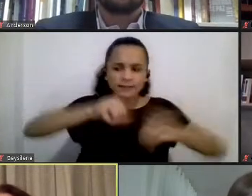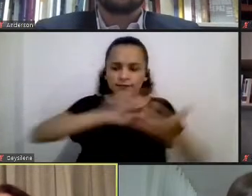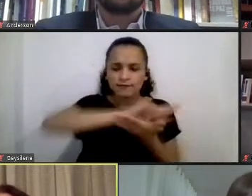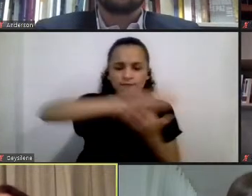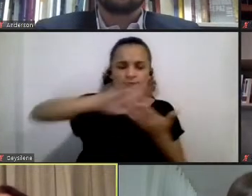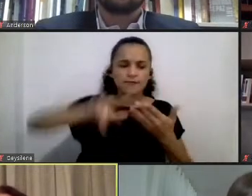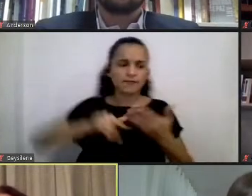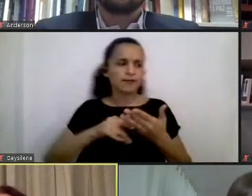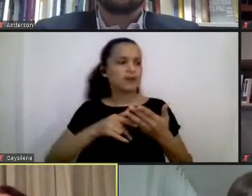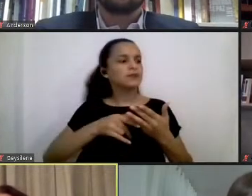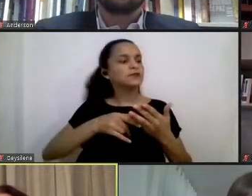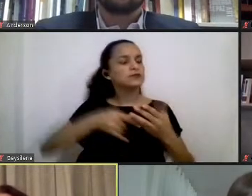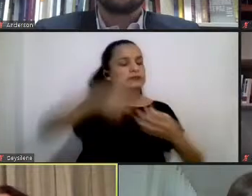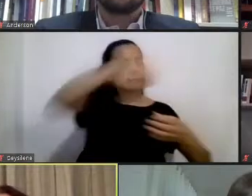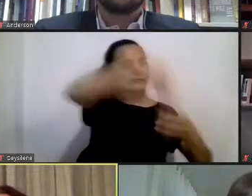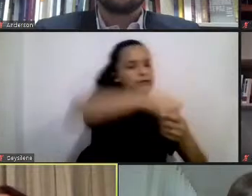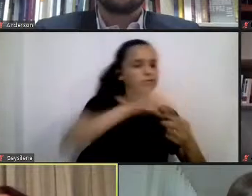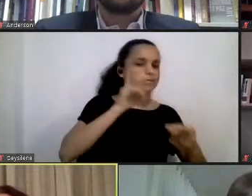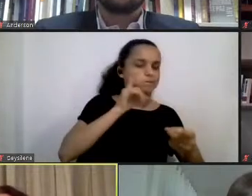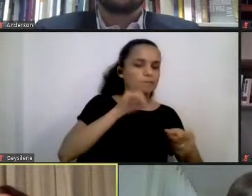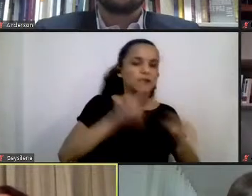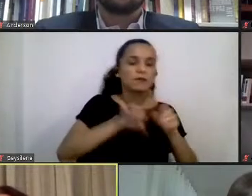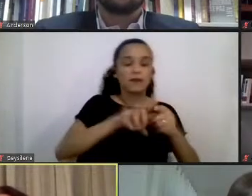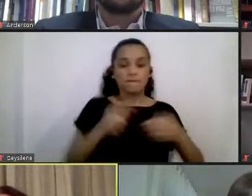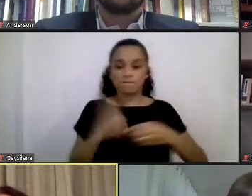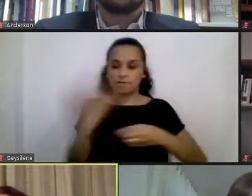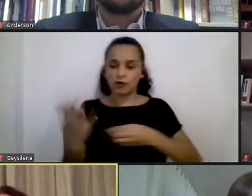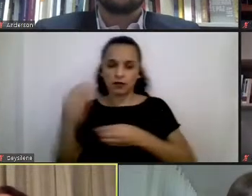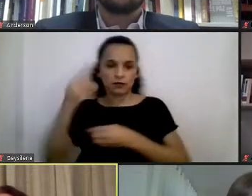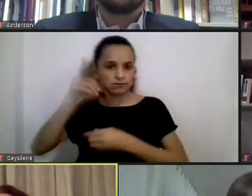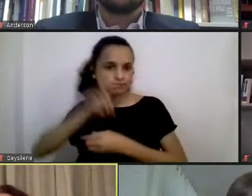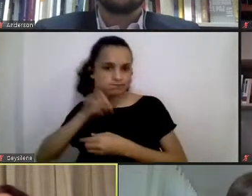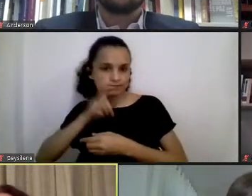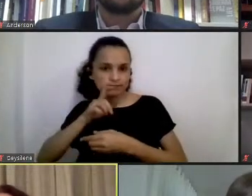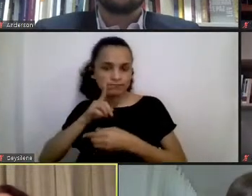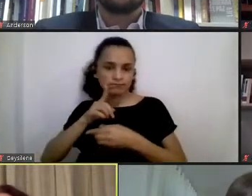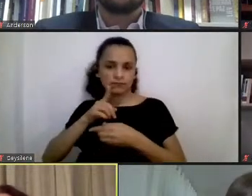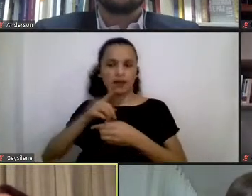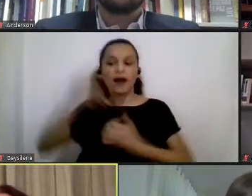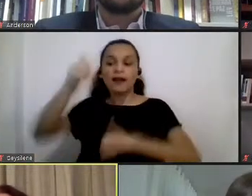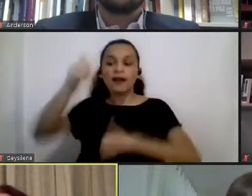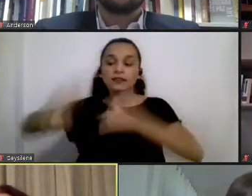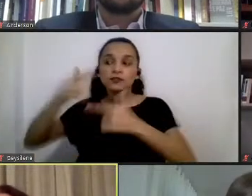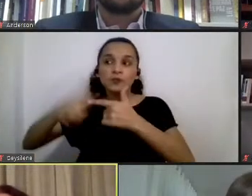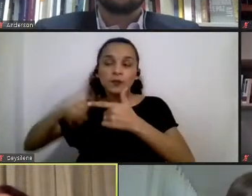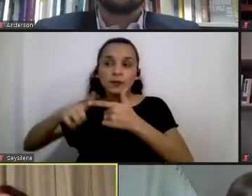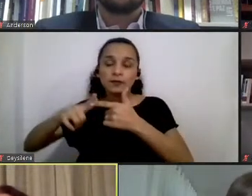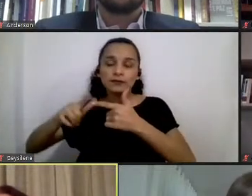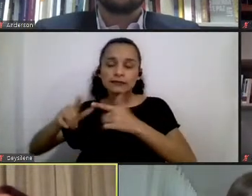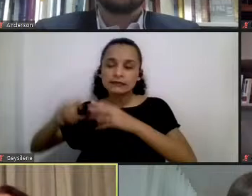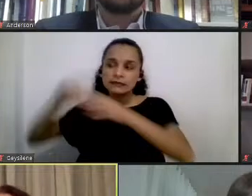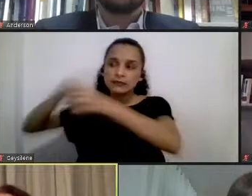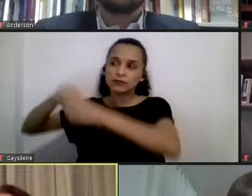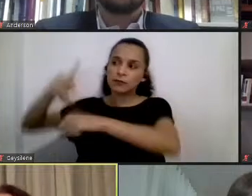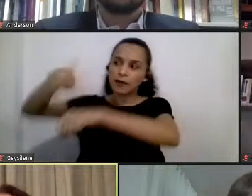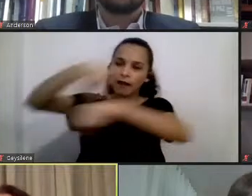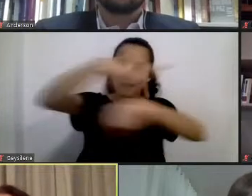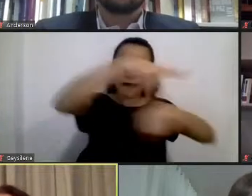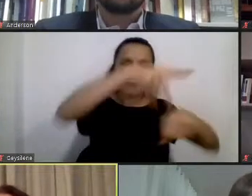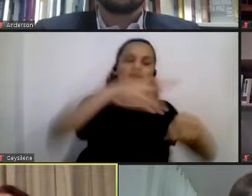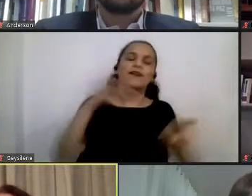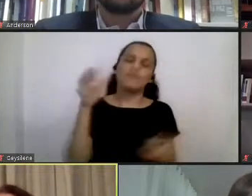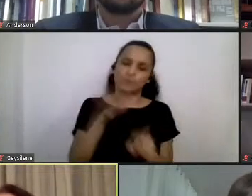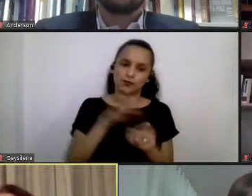a antecipação dos grandes problemas internacionais, também vem influenciando pesquisadores no mundo